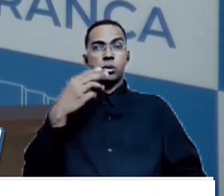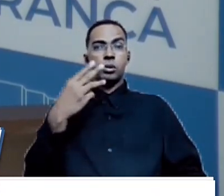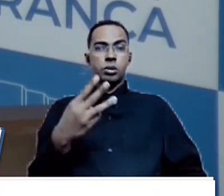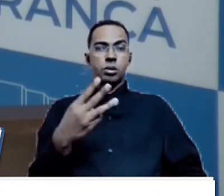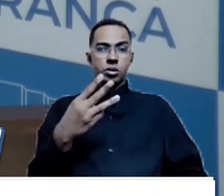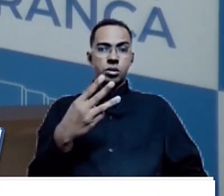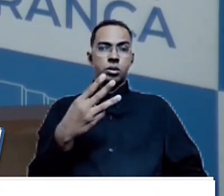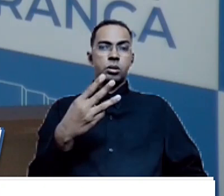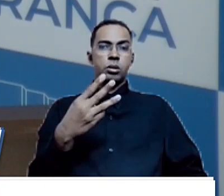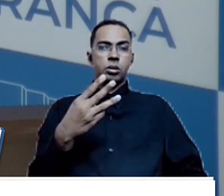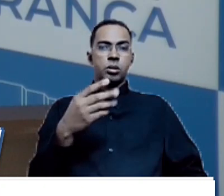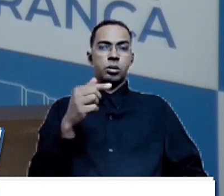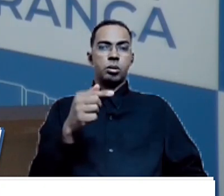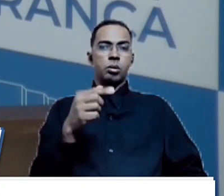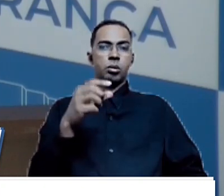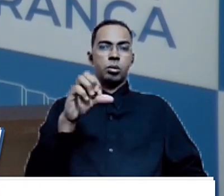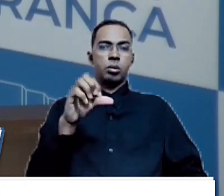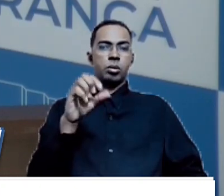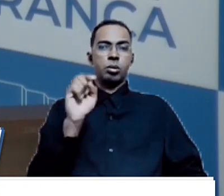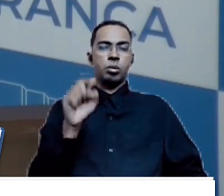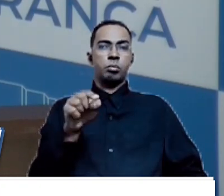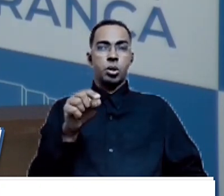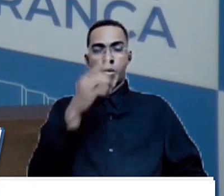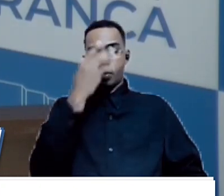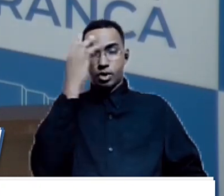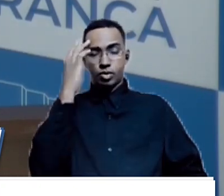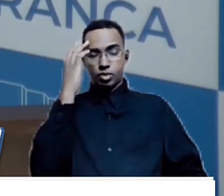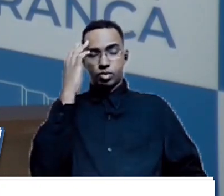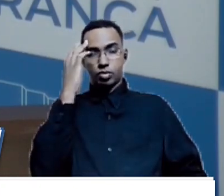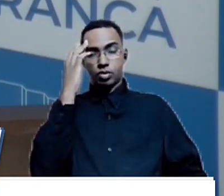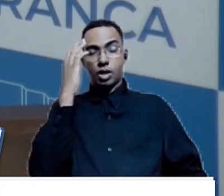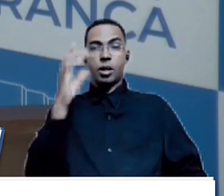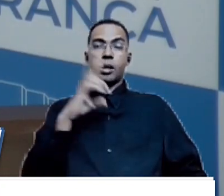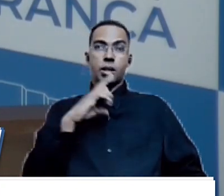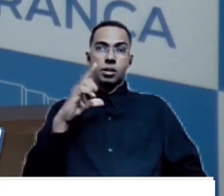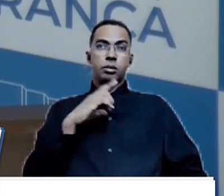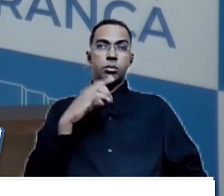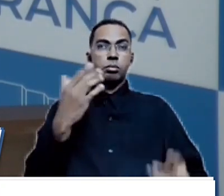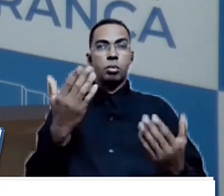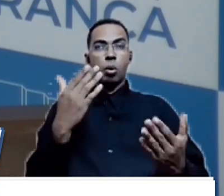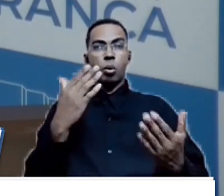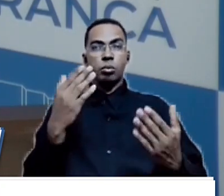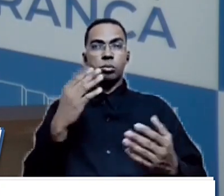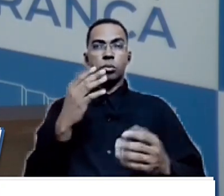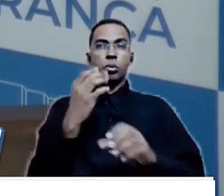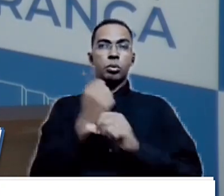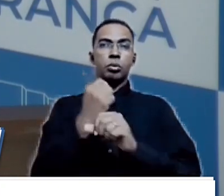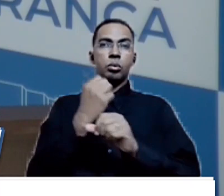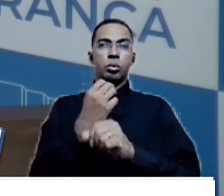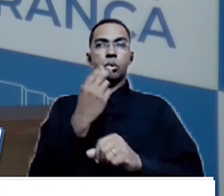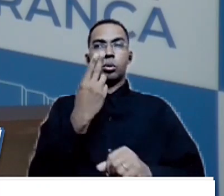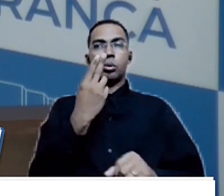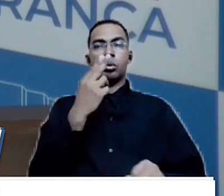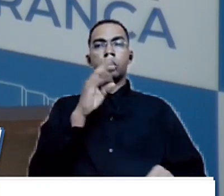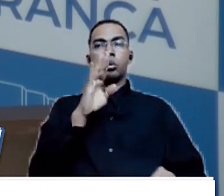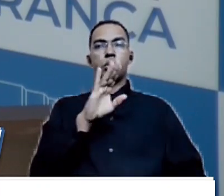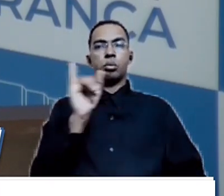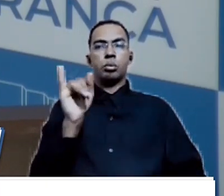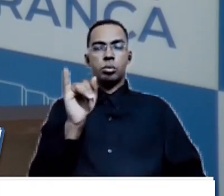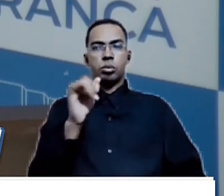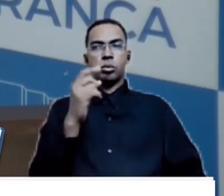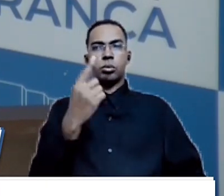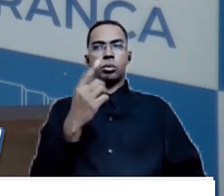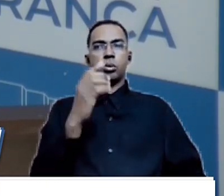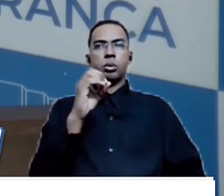379 mil habitantes e tem uma previsão orçamentária de 2 milhões 106